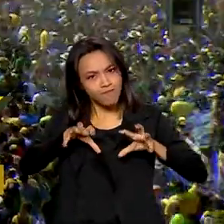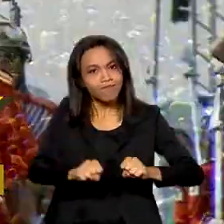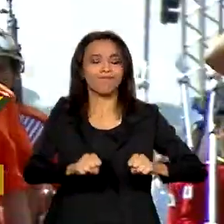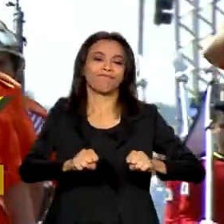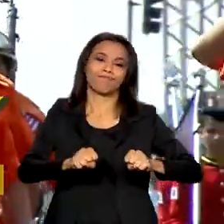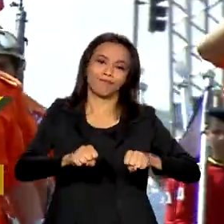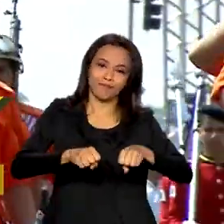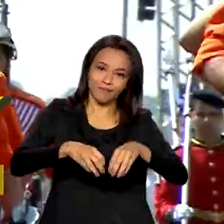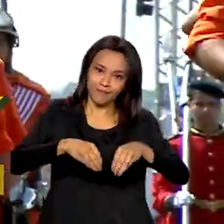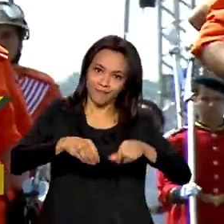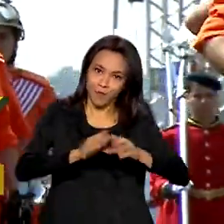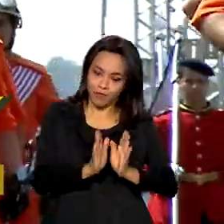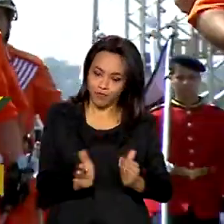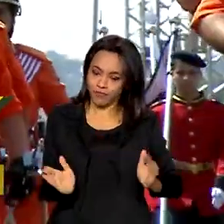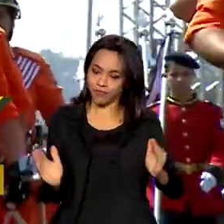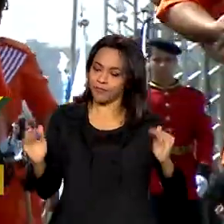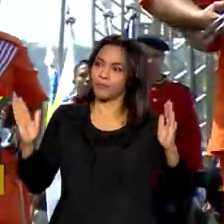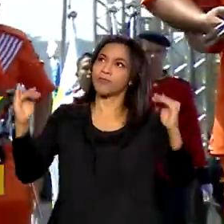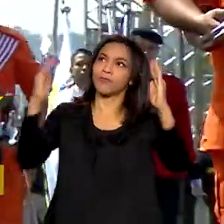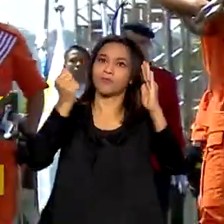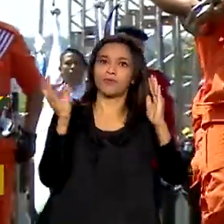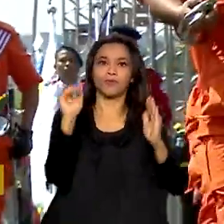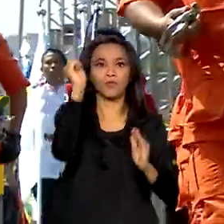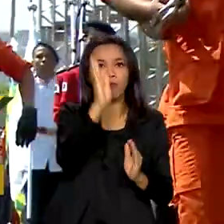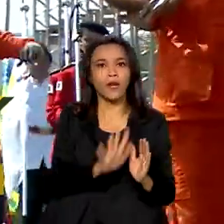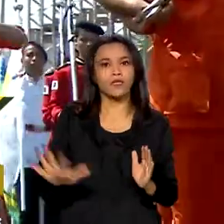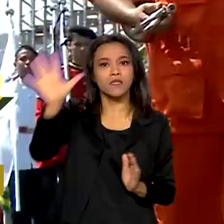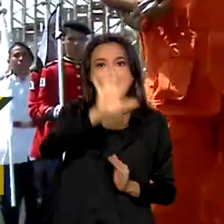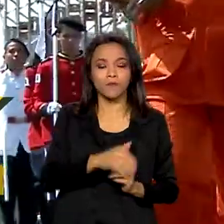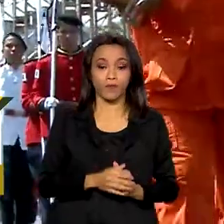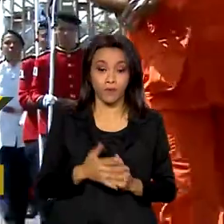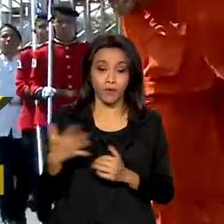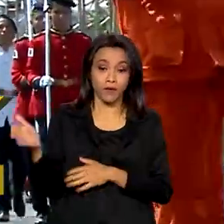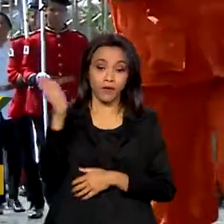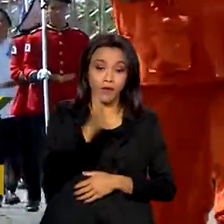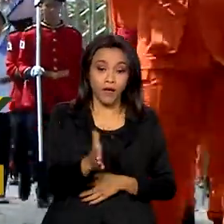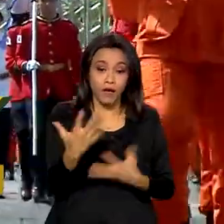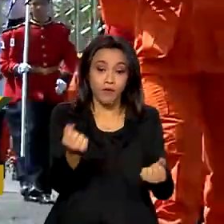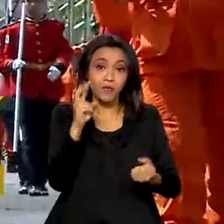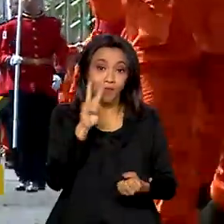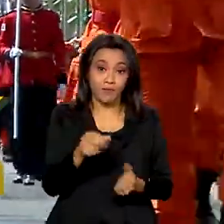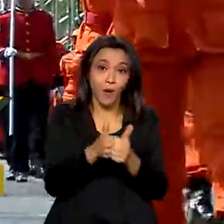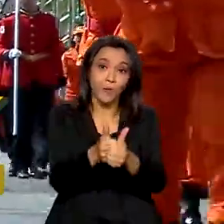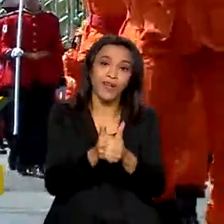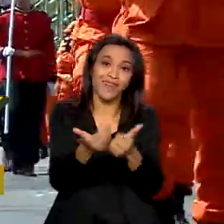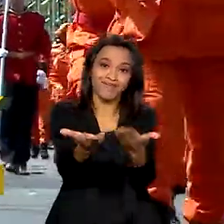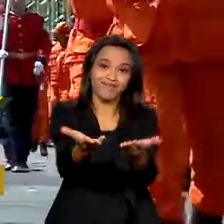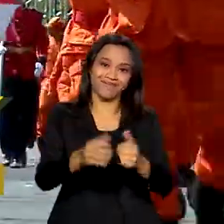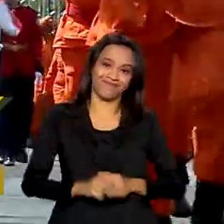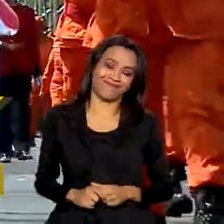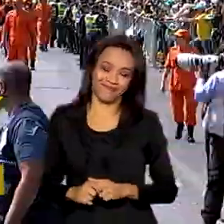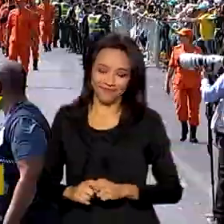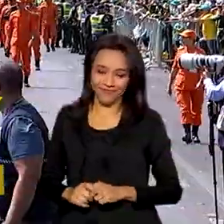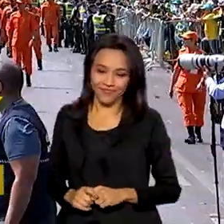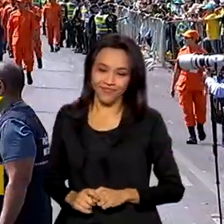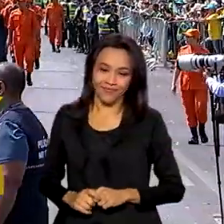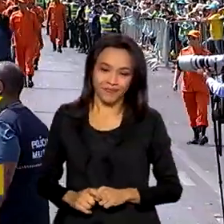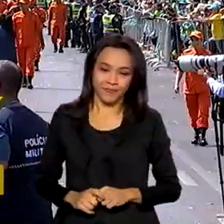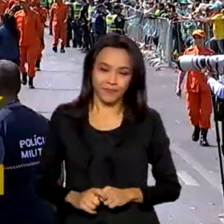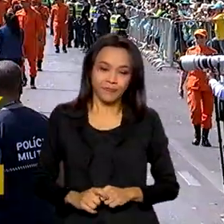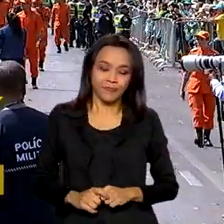Brasil. Vamos acompanhar um pouquinho ali do desfile?